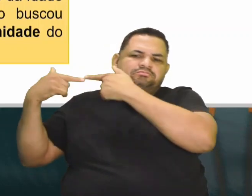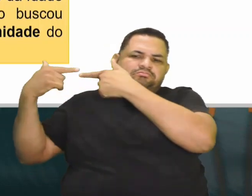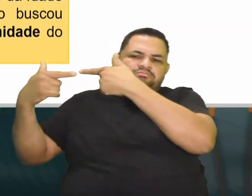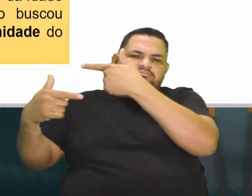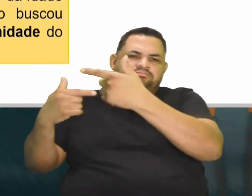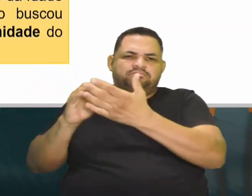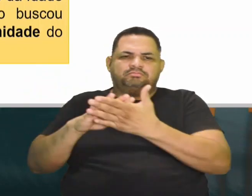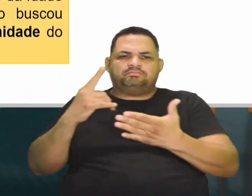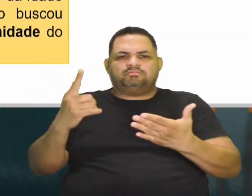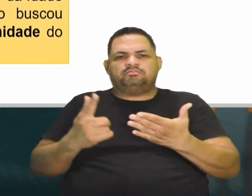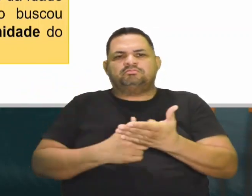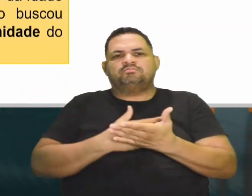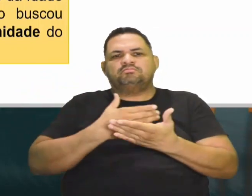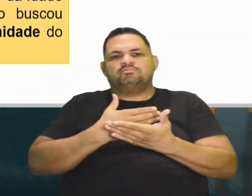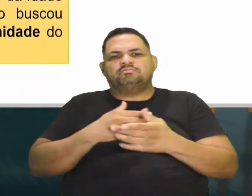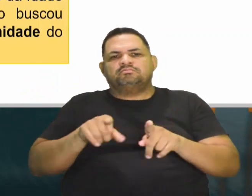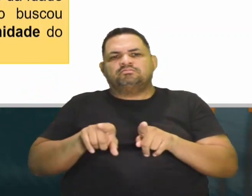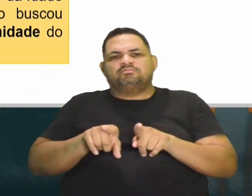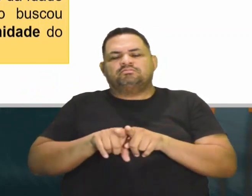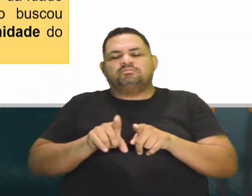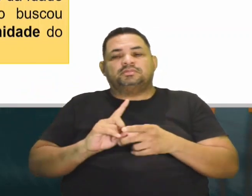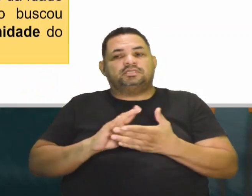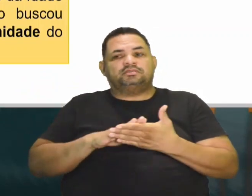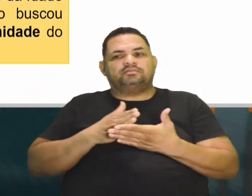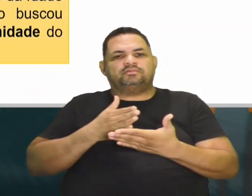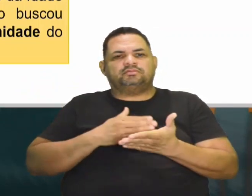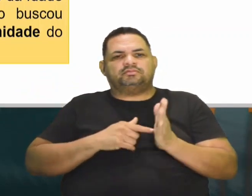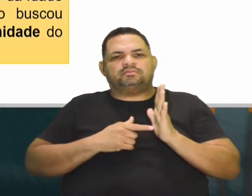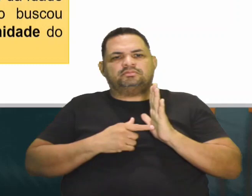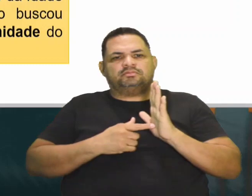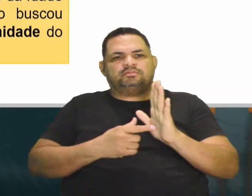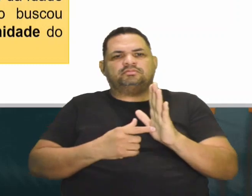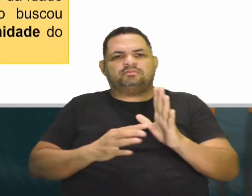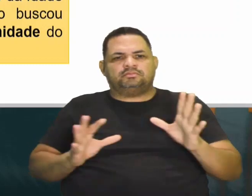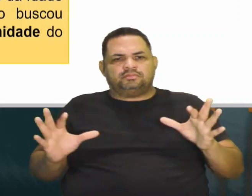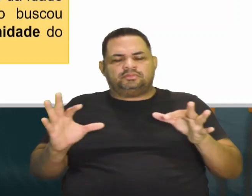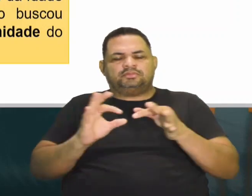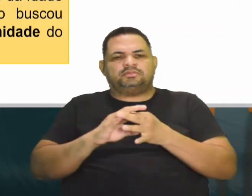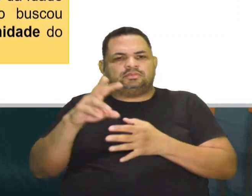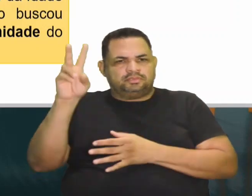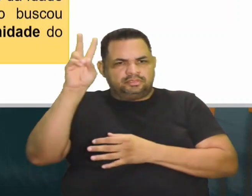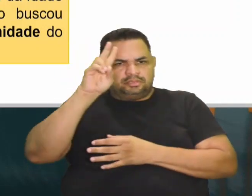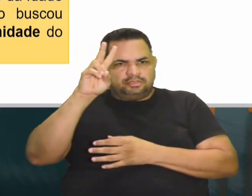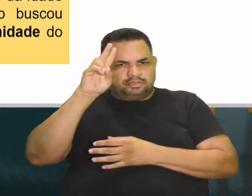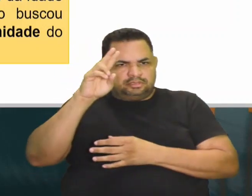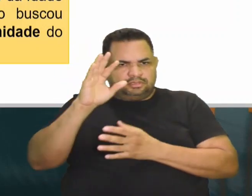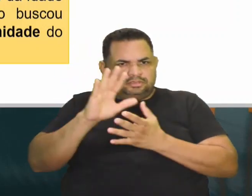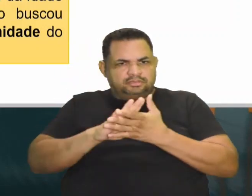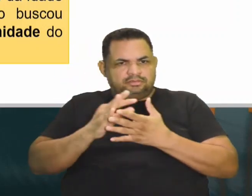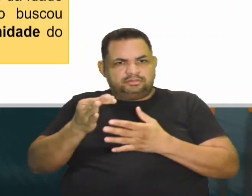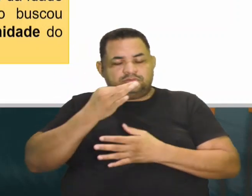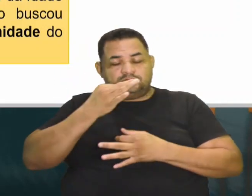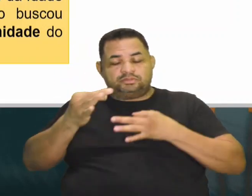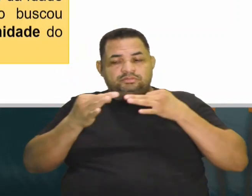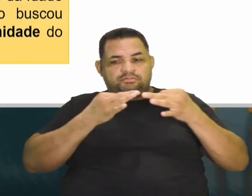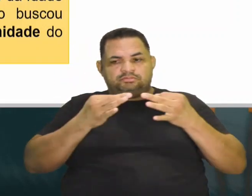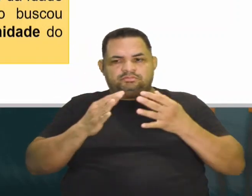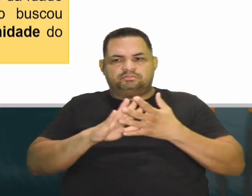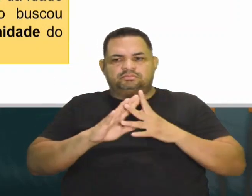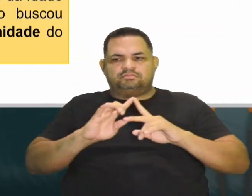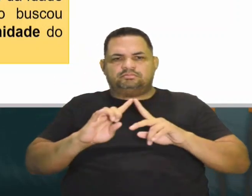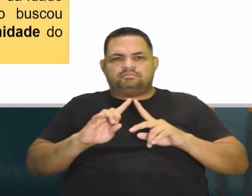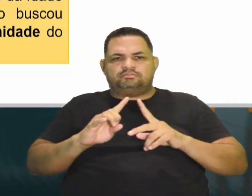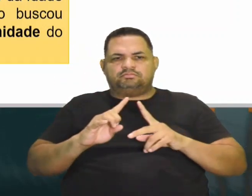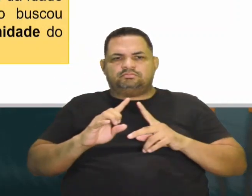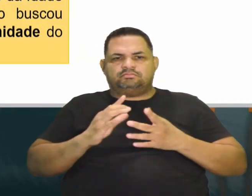tempo. Enfim, não vou entrar nem no contexto histórico de forma crítica desse período,